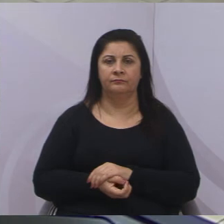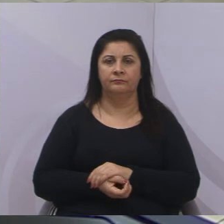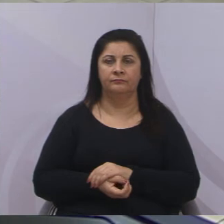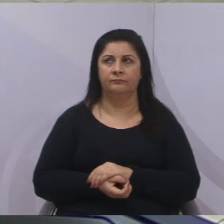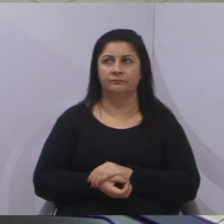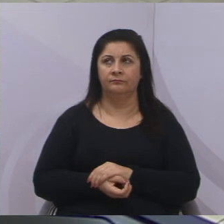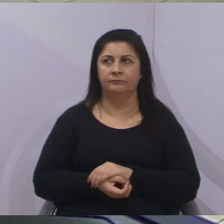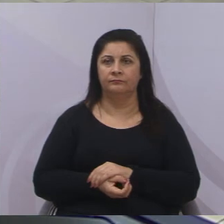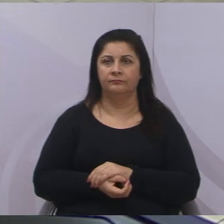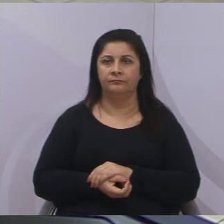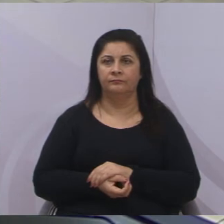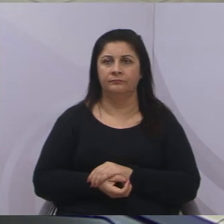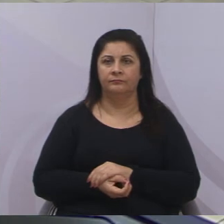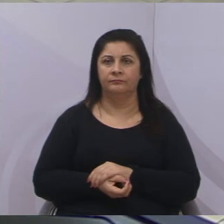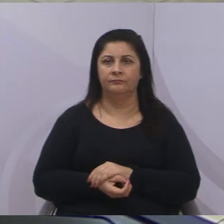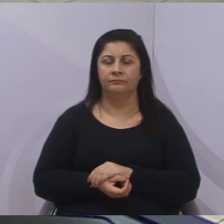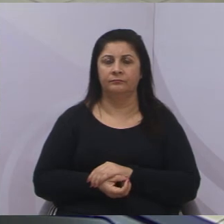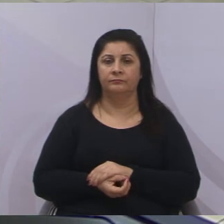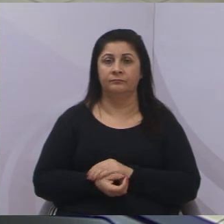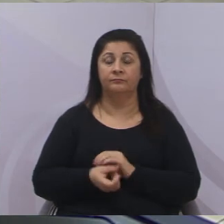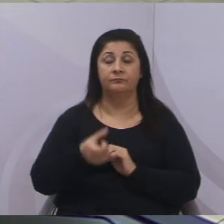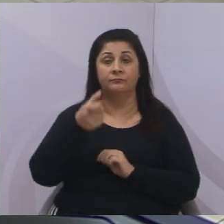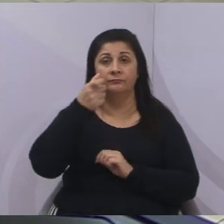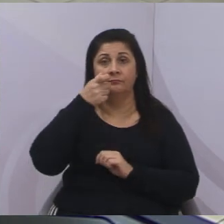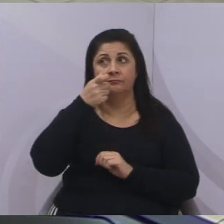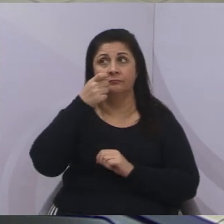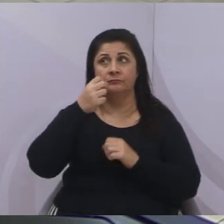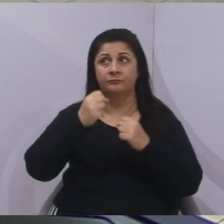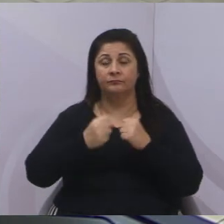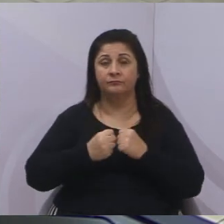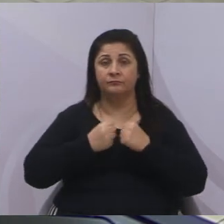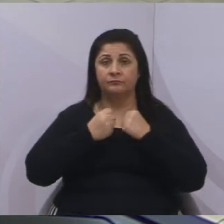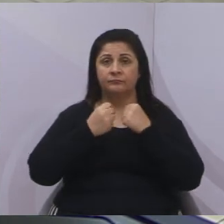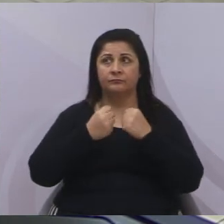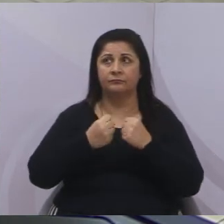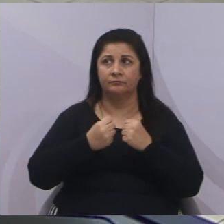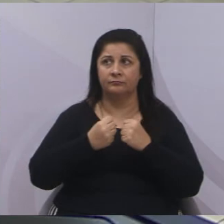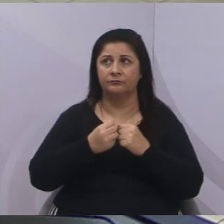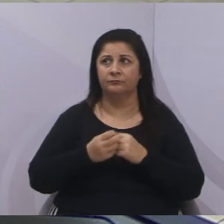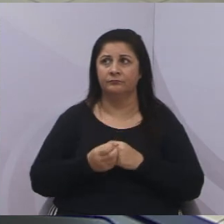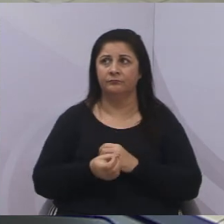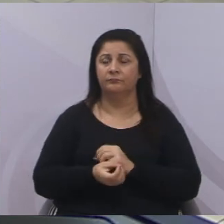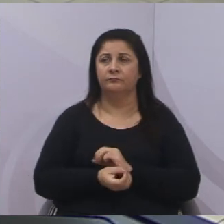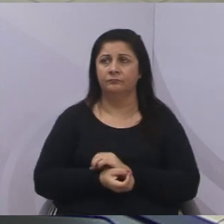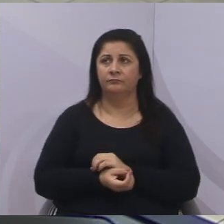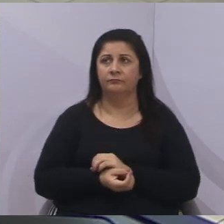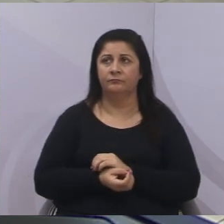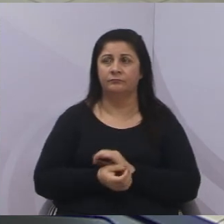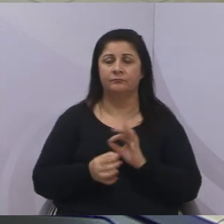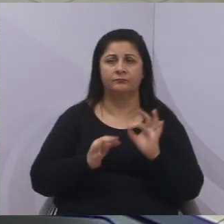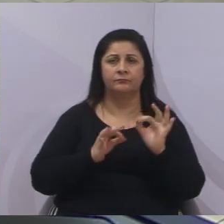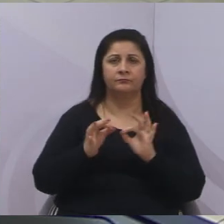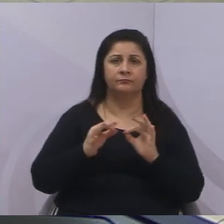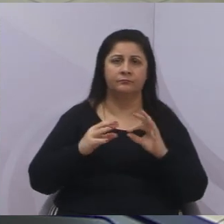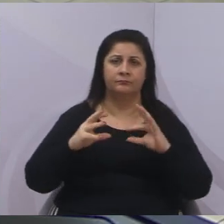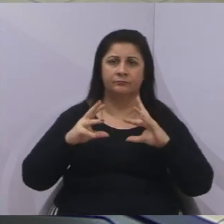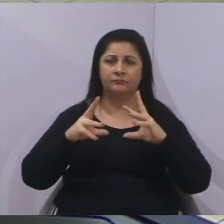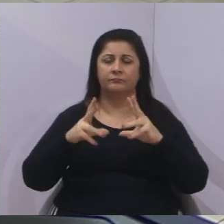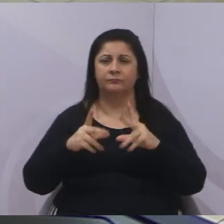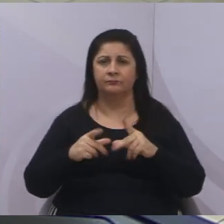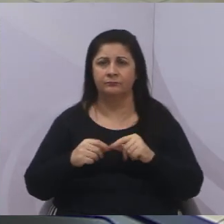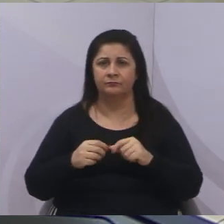eu tenho visto o esforço que vocês têm tido para colocar tudo isso em ordem, né? A gente